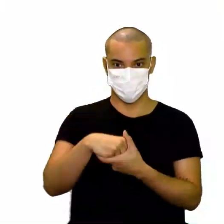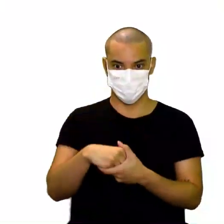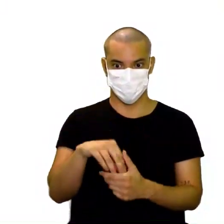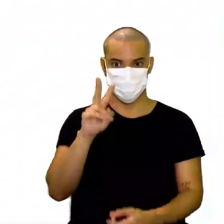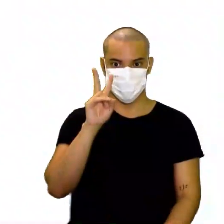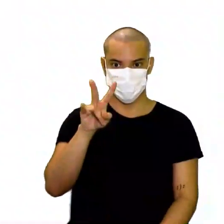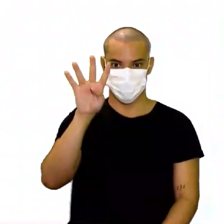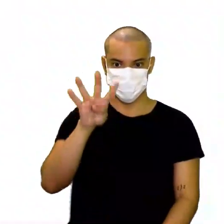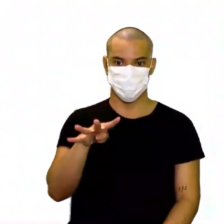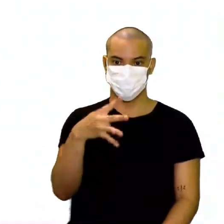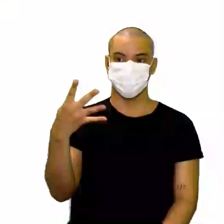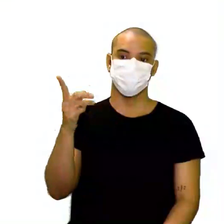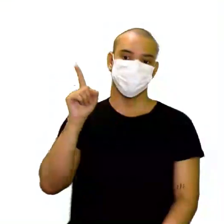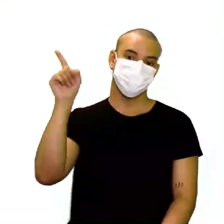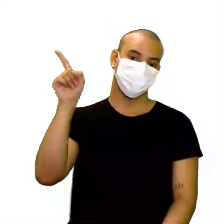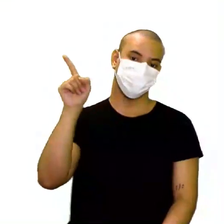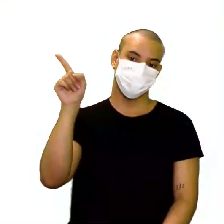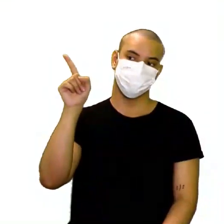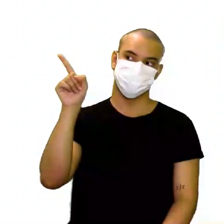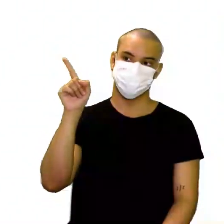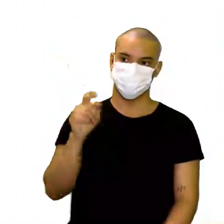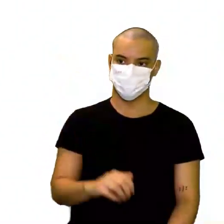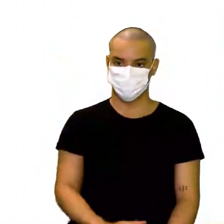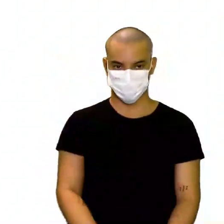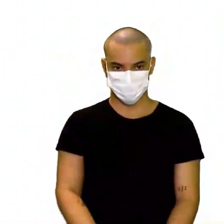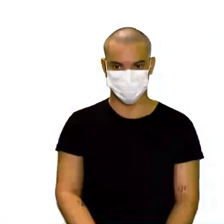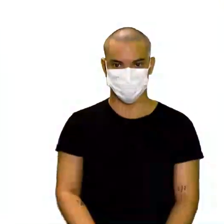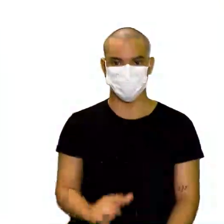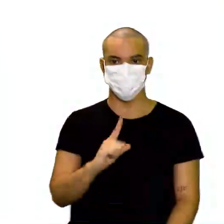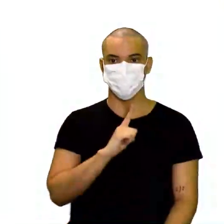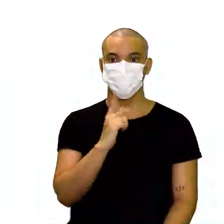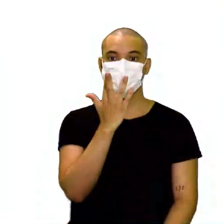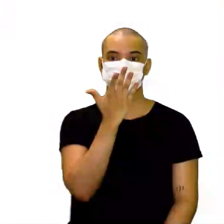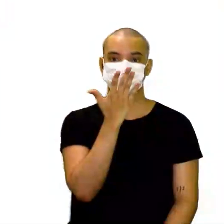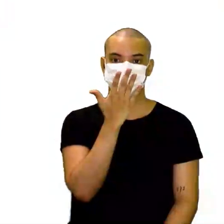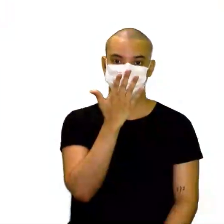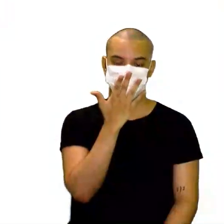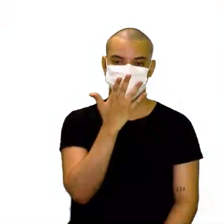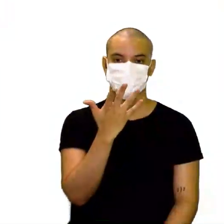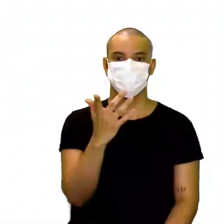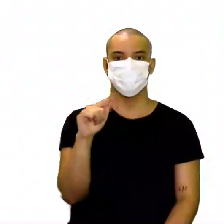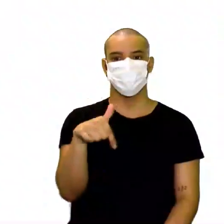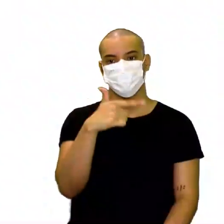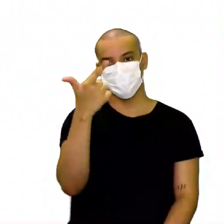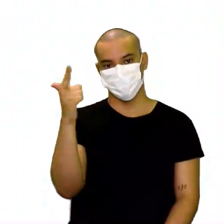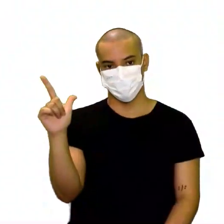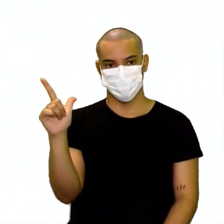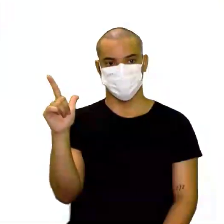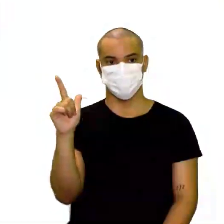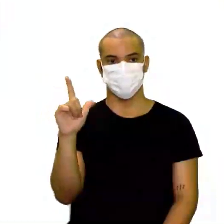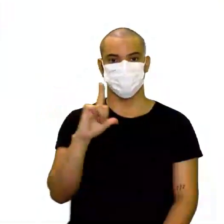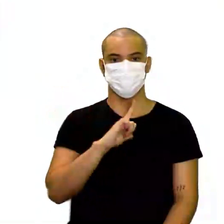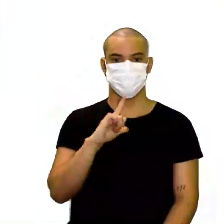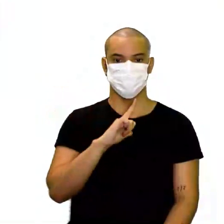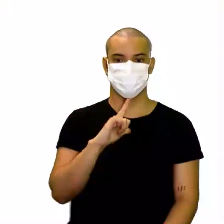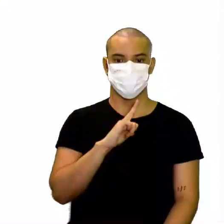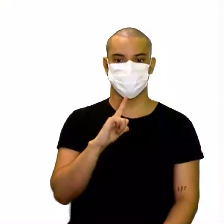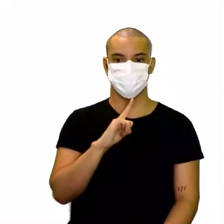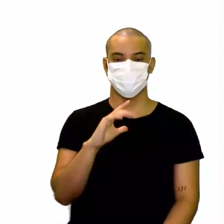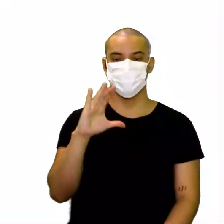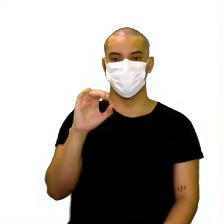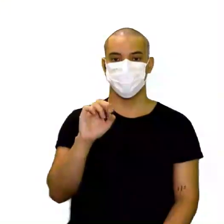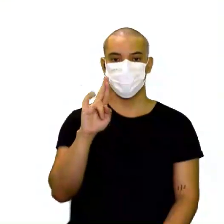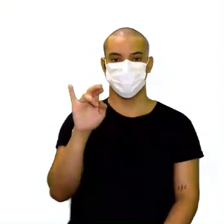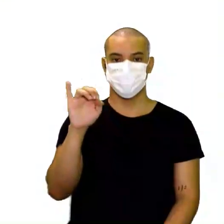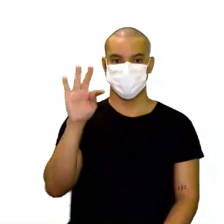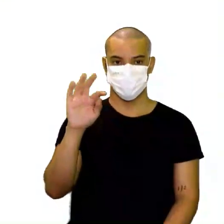nessa tabela aqui, olha só. Está aqui a cor do fusível e do outro lado da coluna a corrente. Então, o